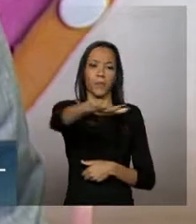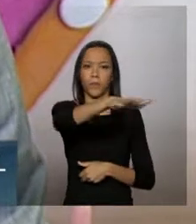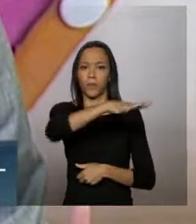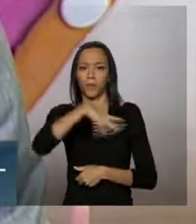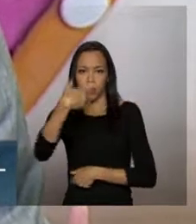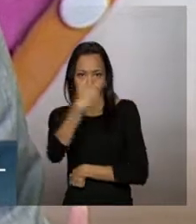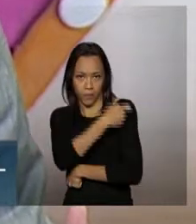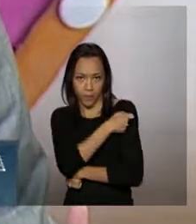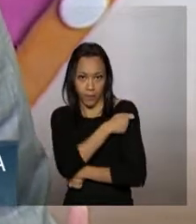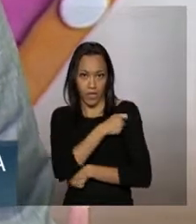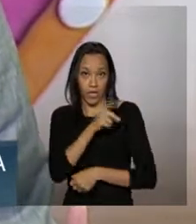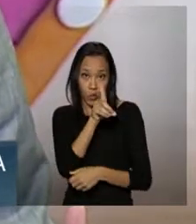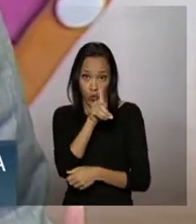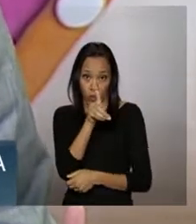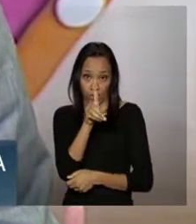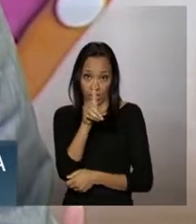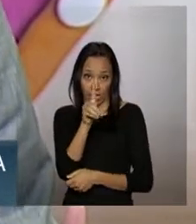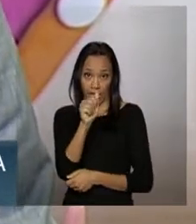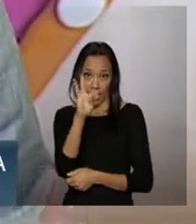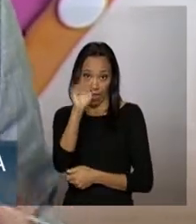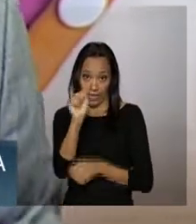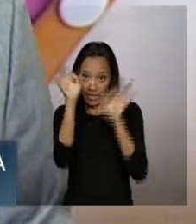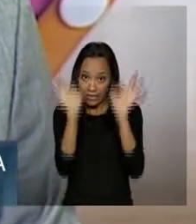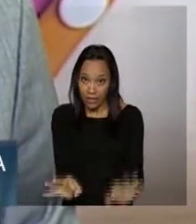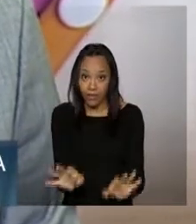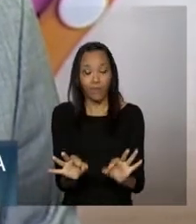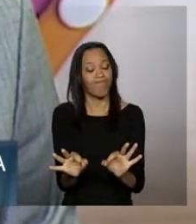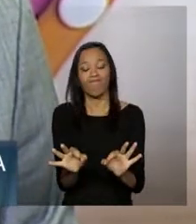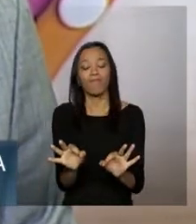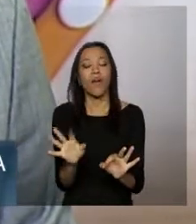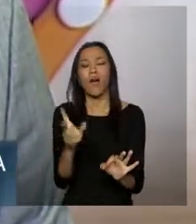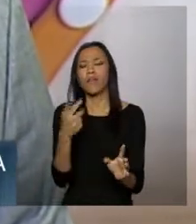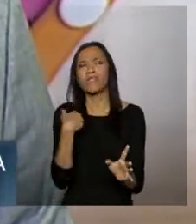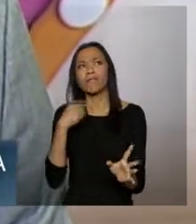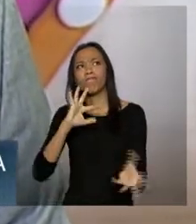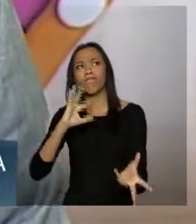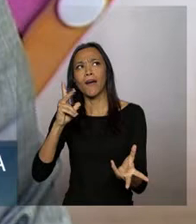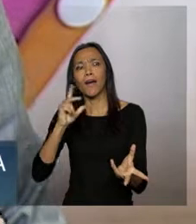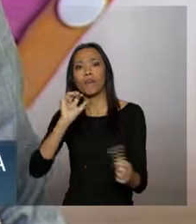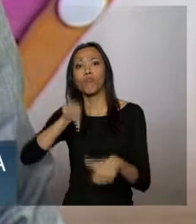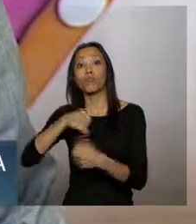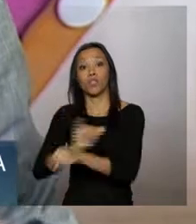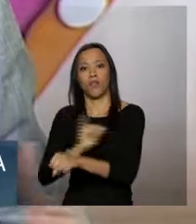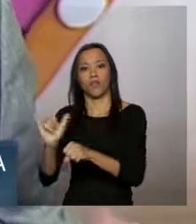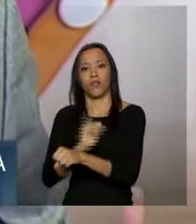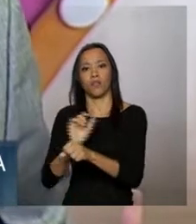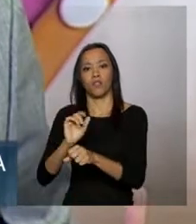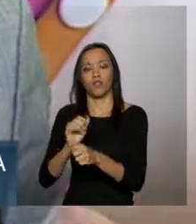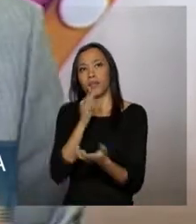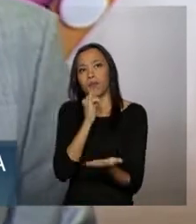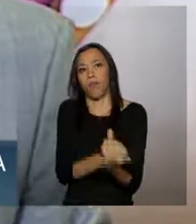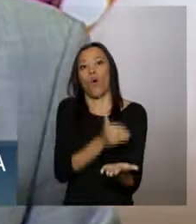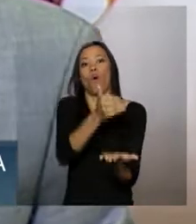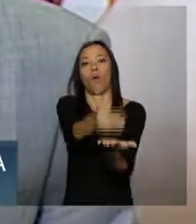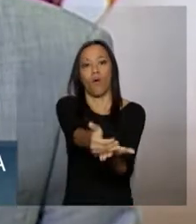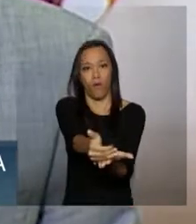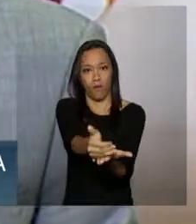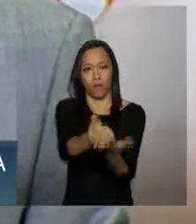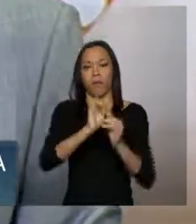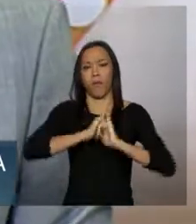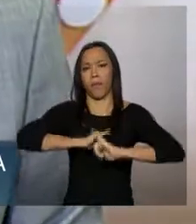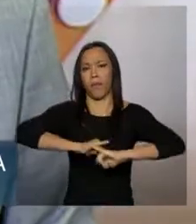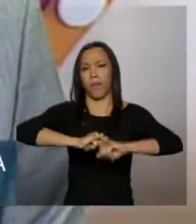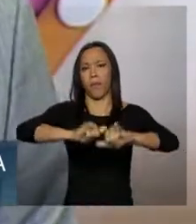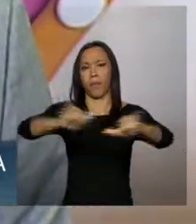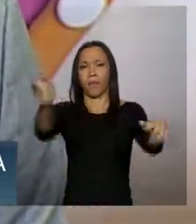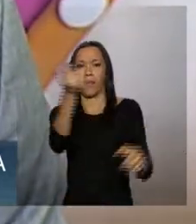prazo programado. E aí você trabalha com estratégias diferenciadas. Você prorroga durante um tempo,